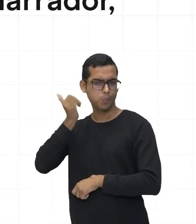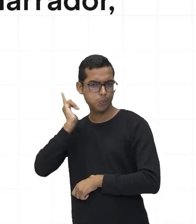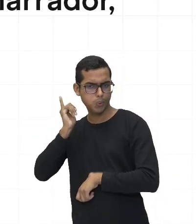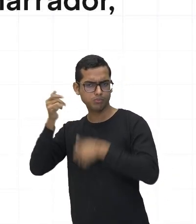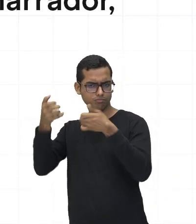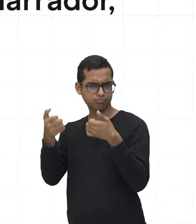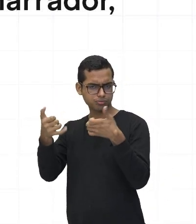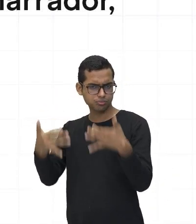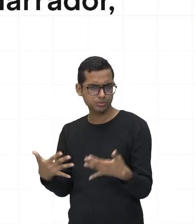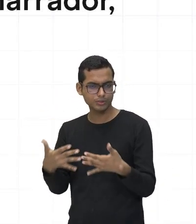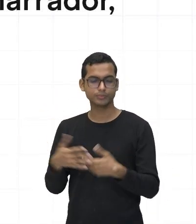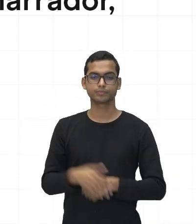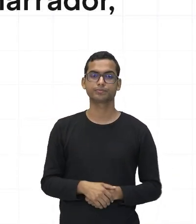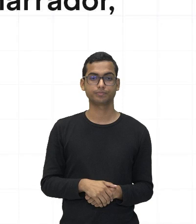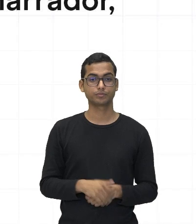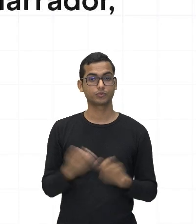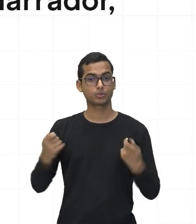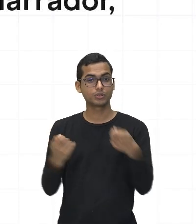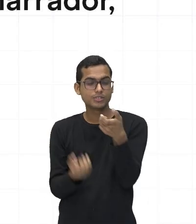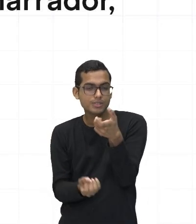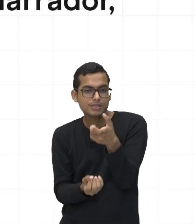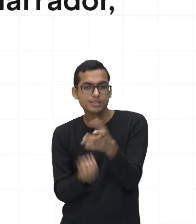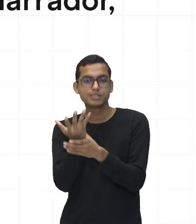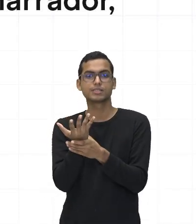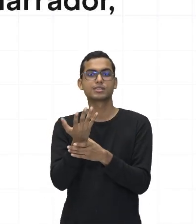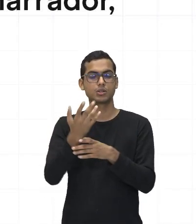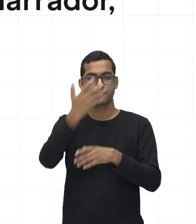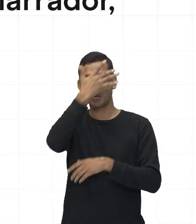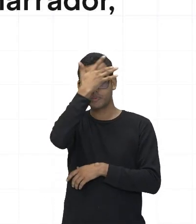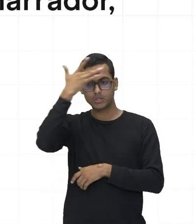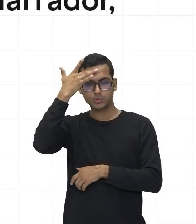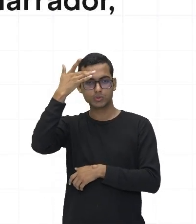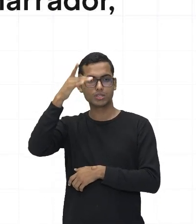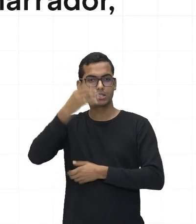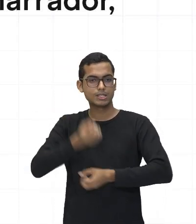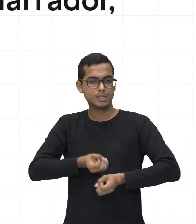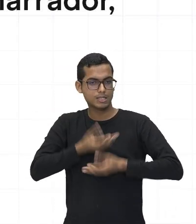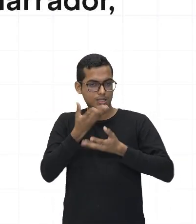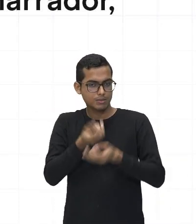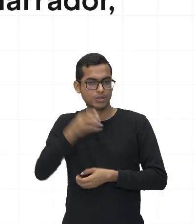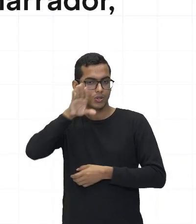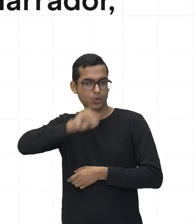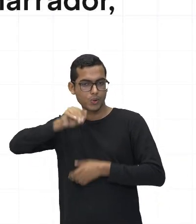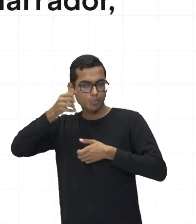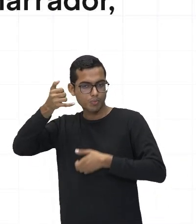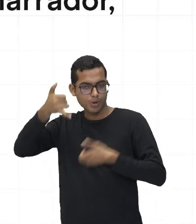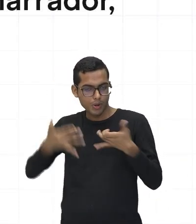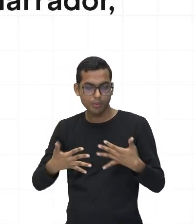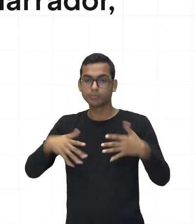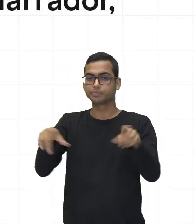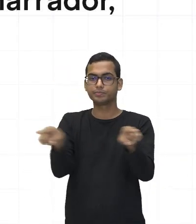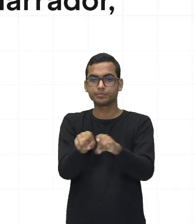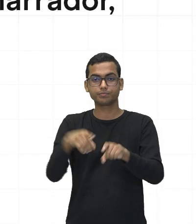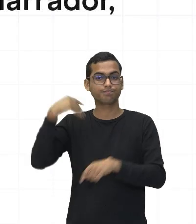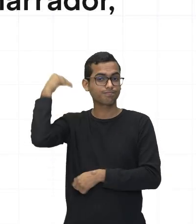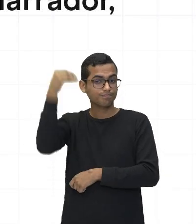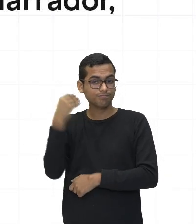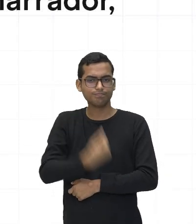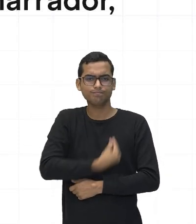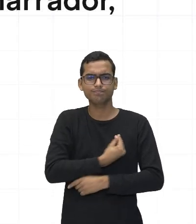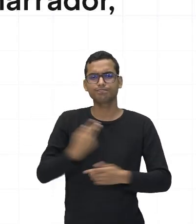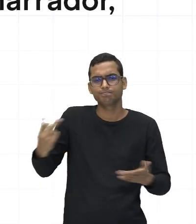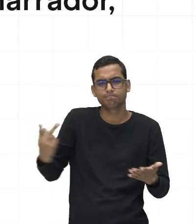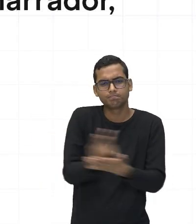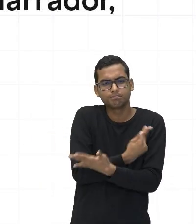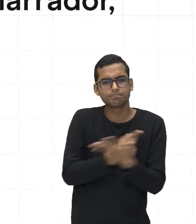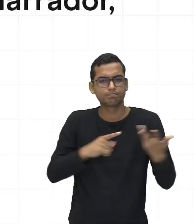pode ser recriado por quem o conta. As experiências vividas, os